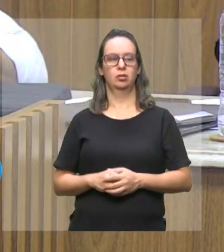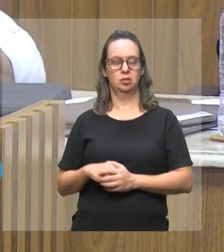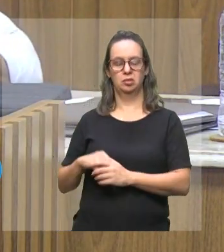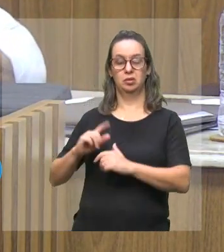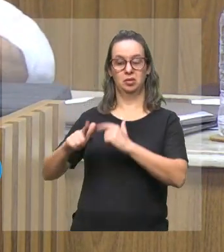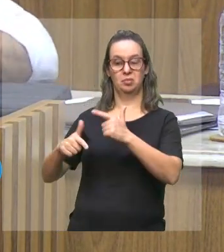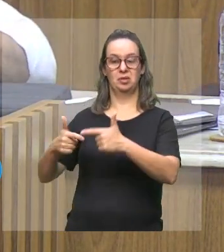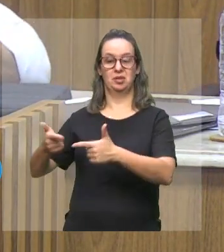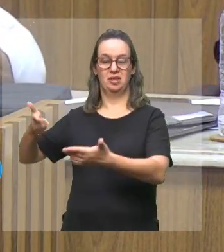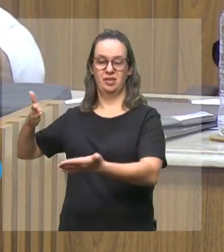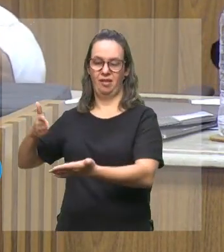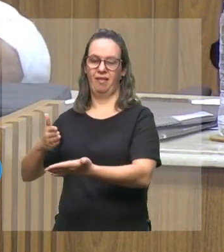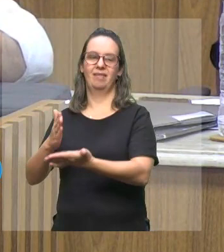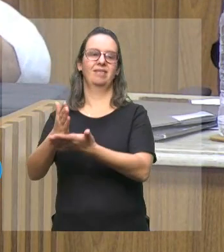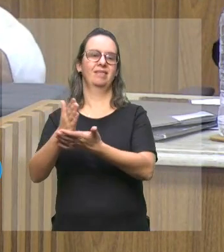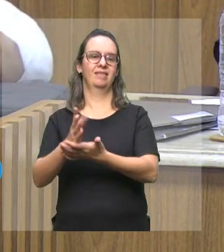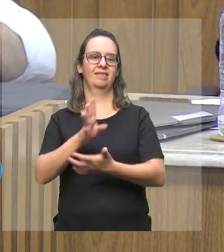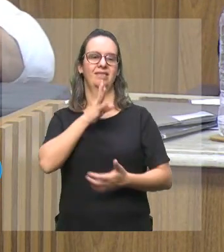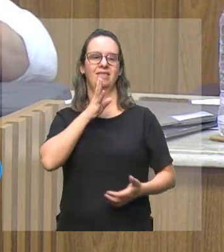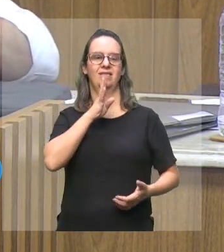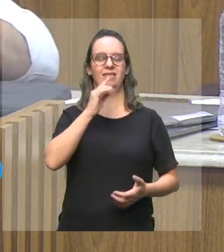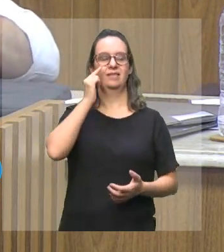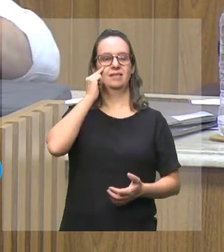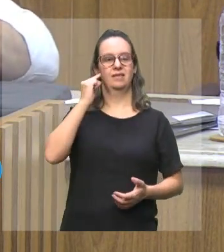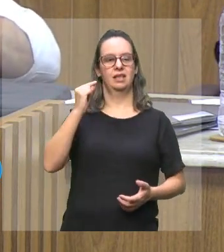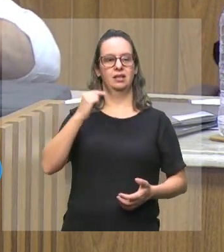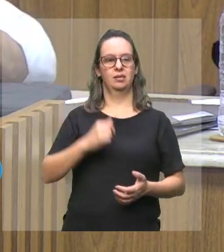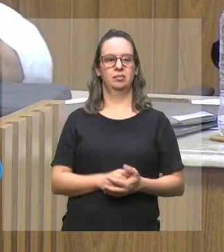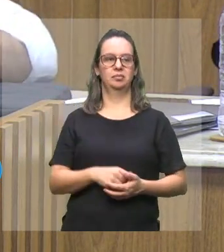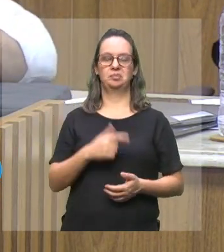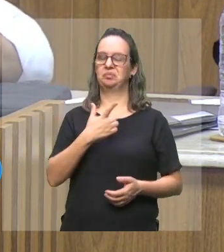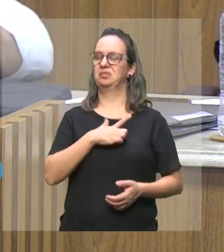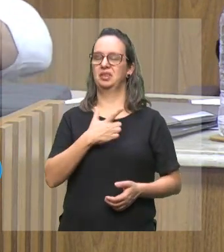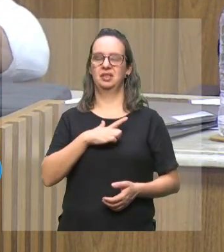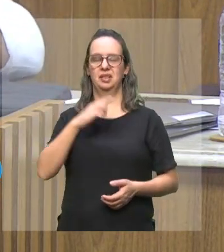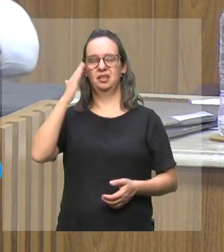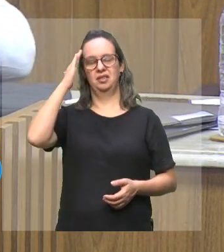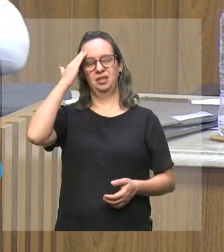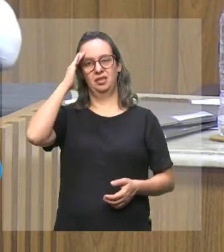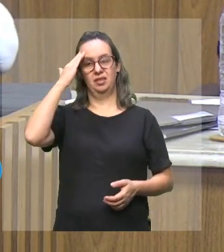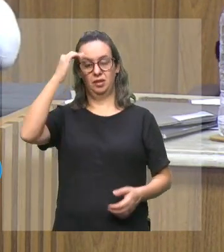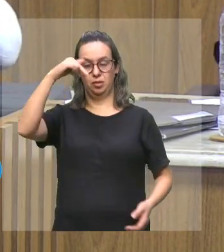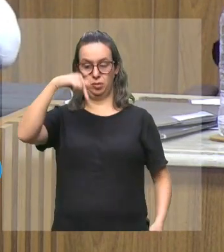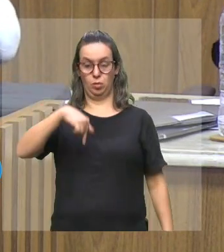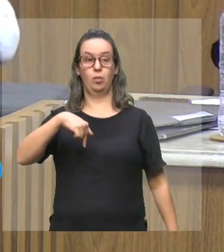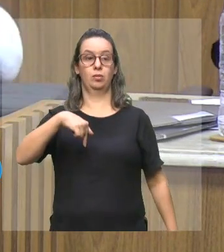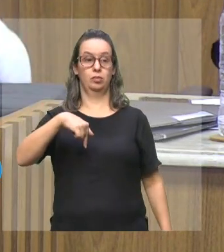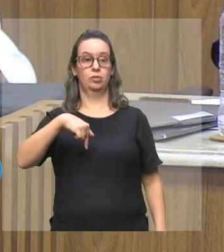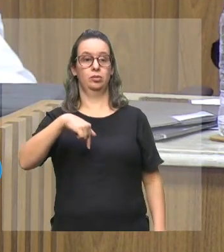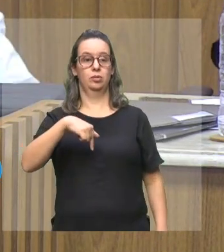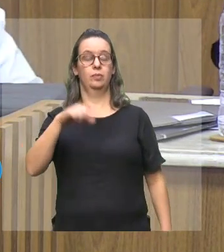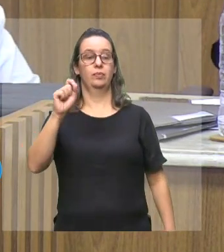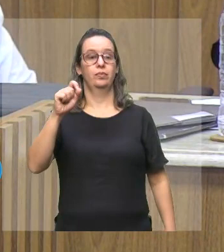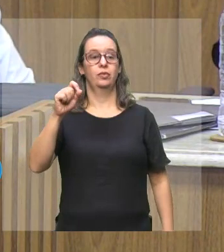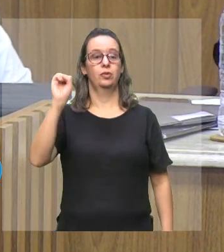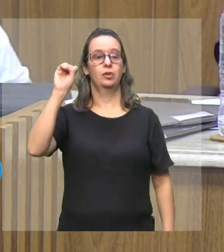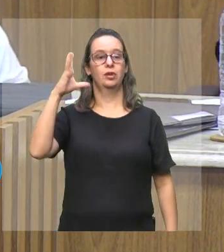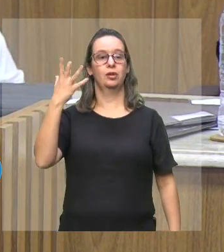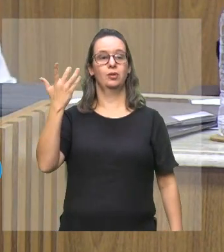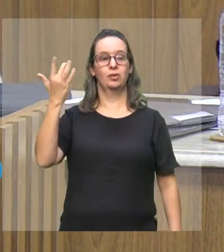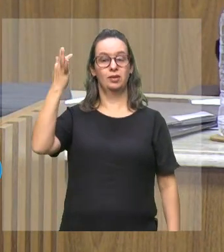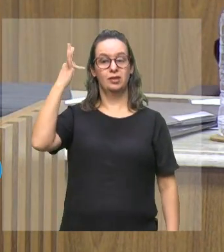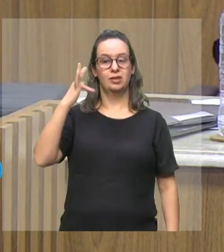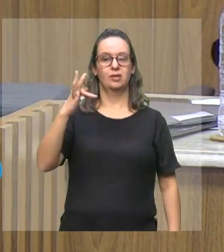em alguma área do conhecimento humano que a gente nem tem o entendimento hoje, vereador Ramon, do que pode acontecer.